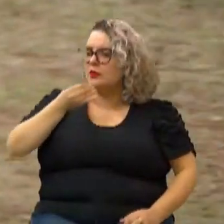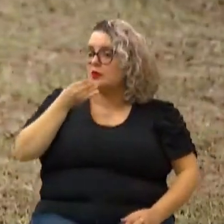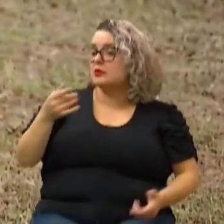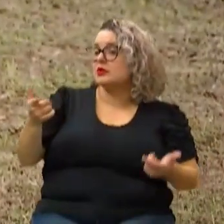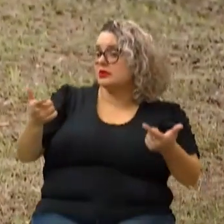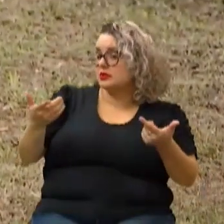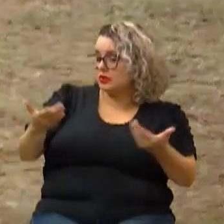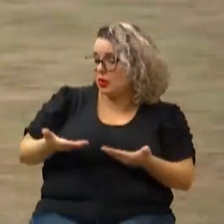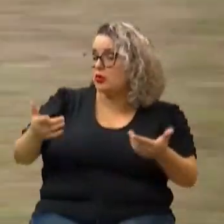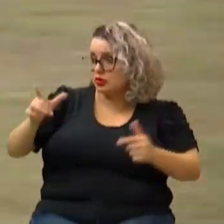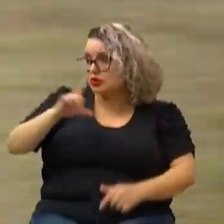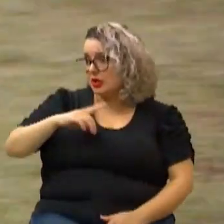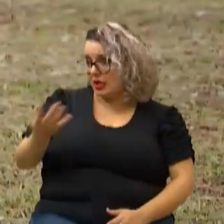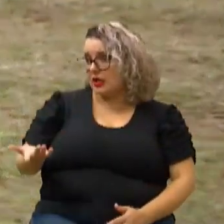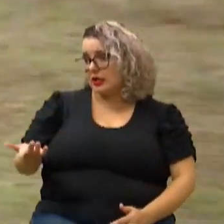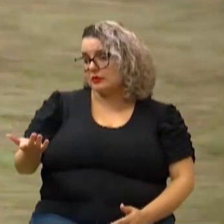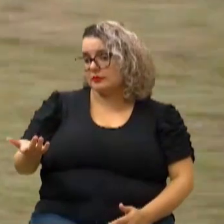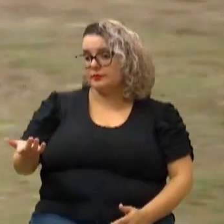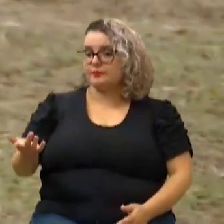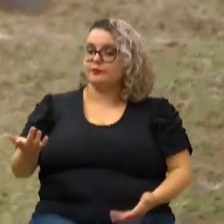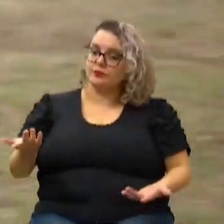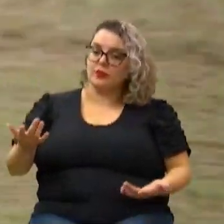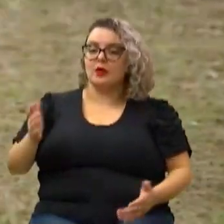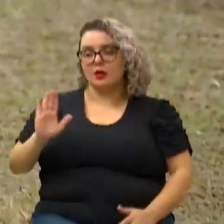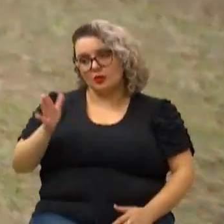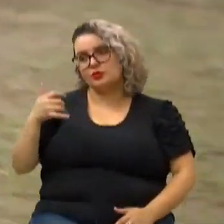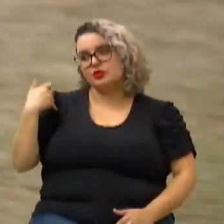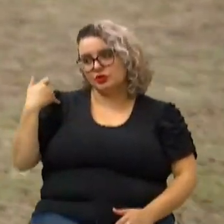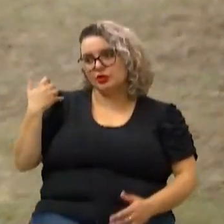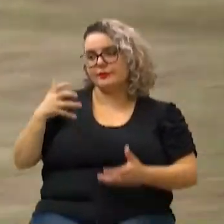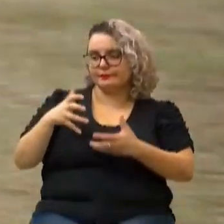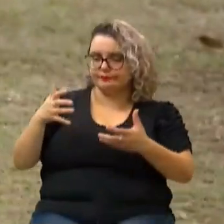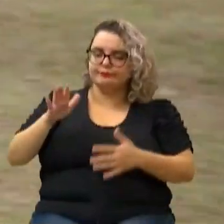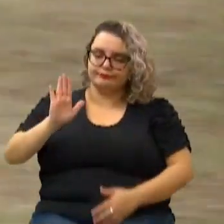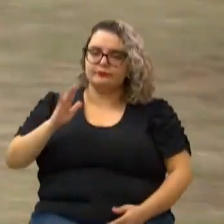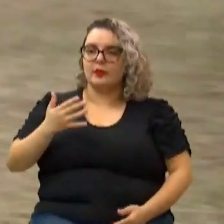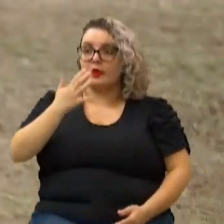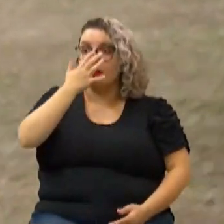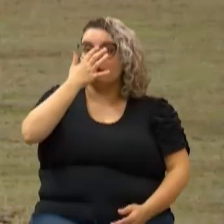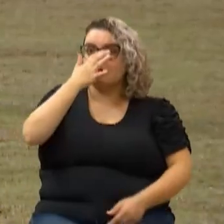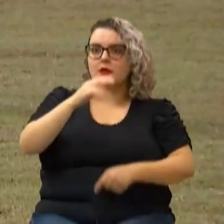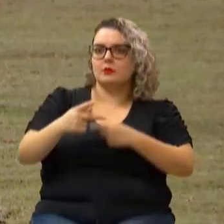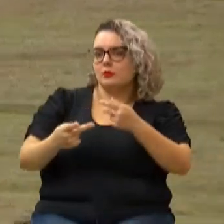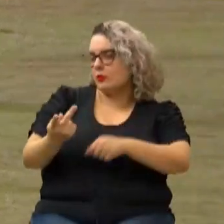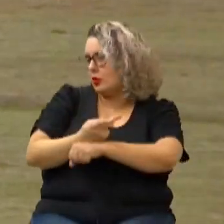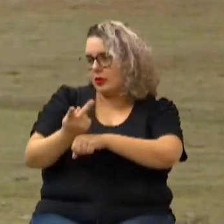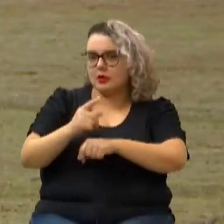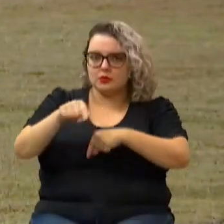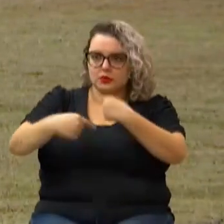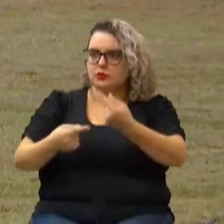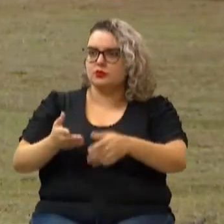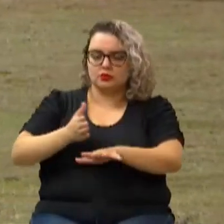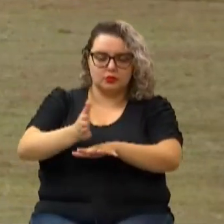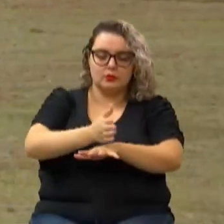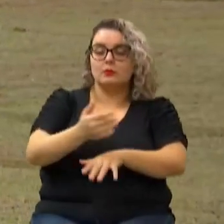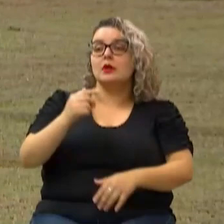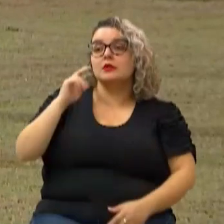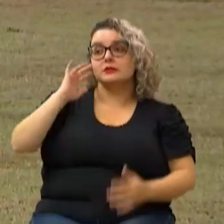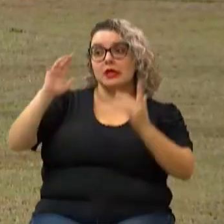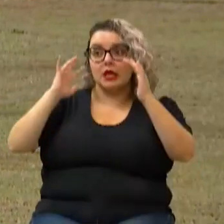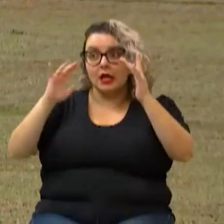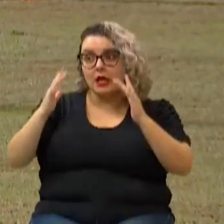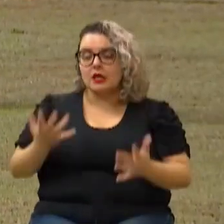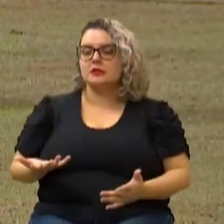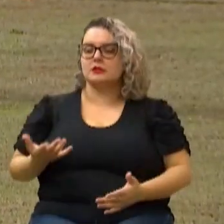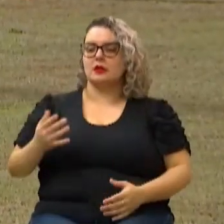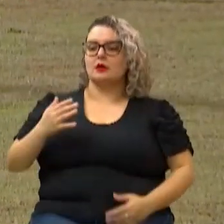as oportunidades que tem hoje. Infelizmente já estou numa certa idade, então a gente busca outros meios, mas através do projeto eu consegui realizar